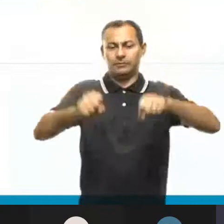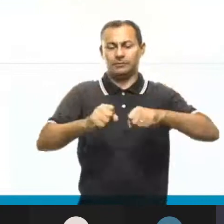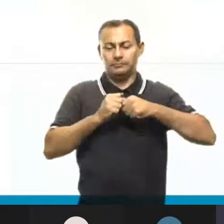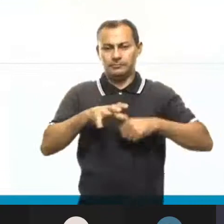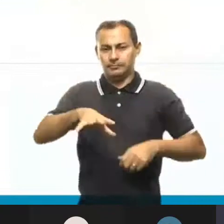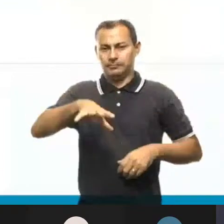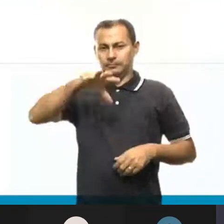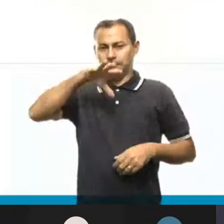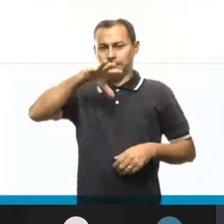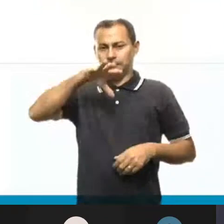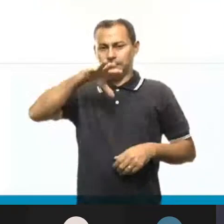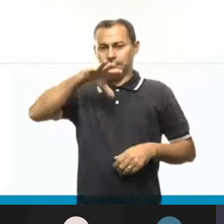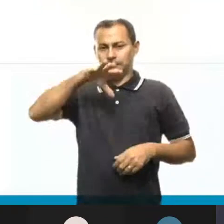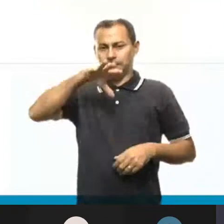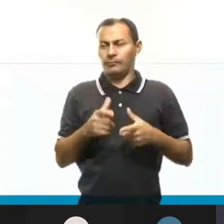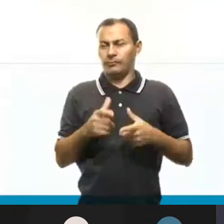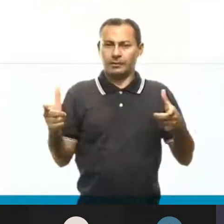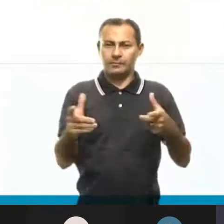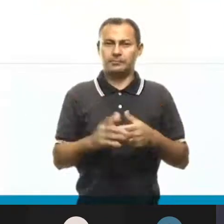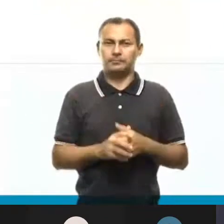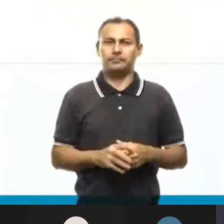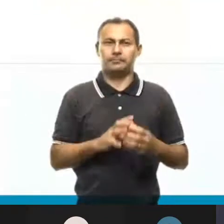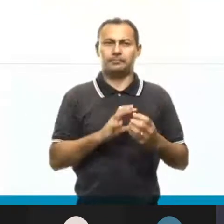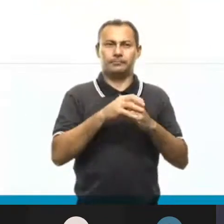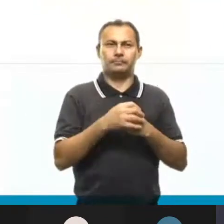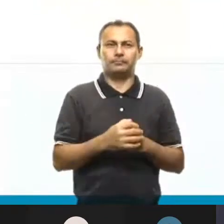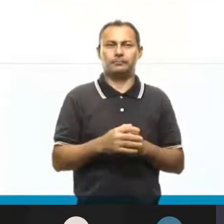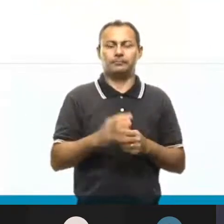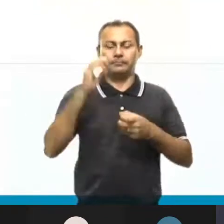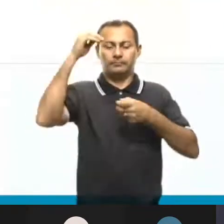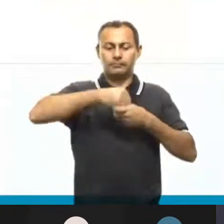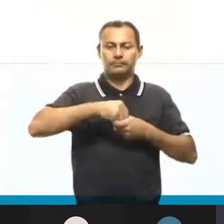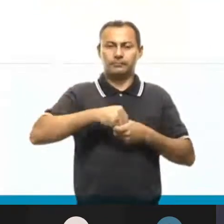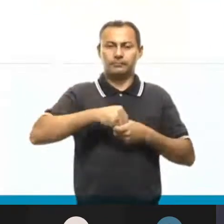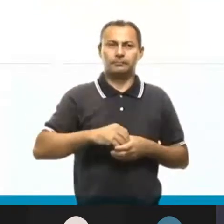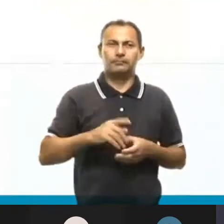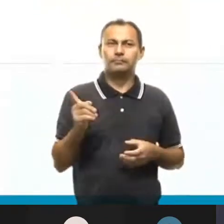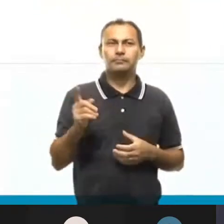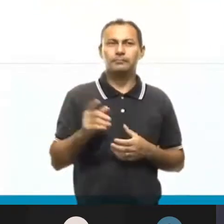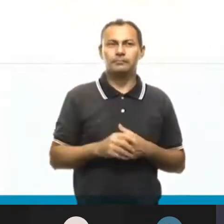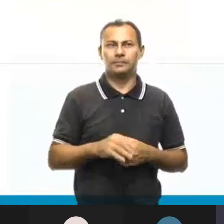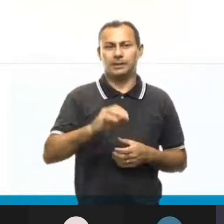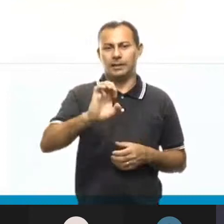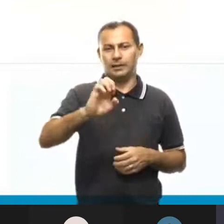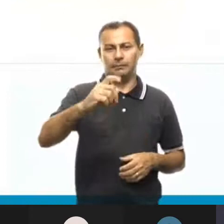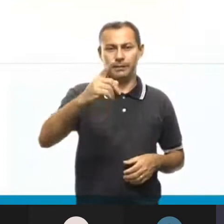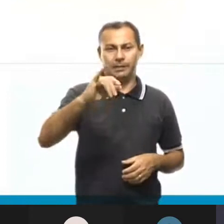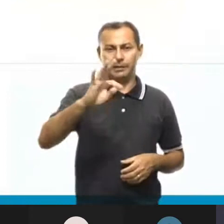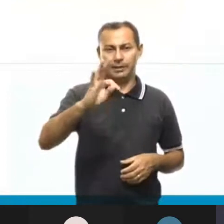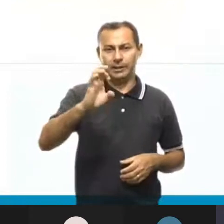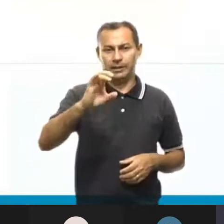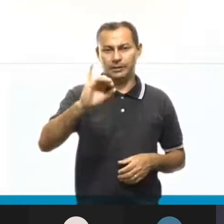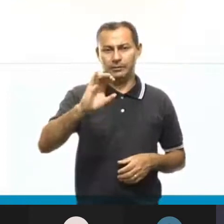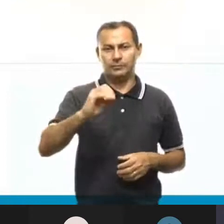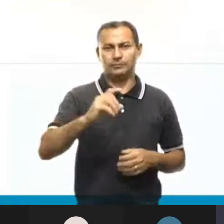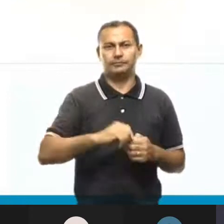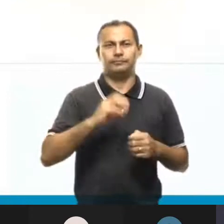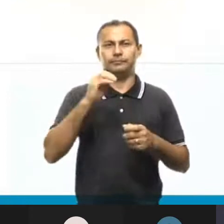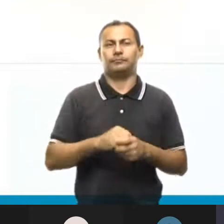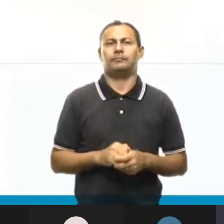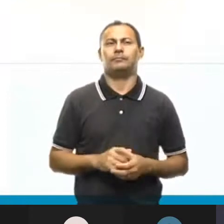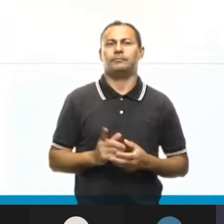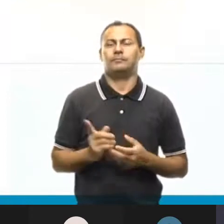respiratório, né? A maior parte dele é revestida internamente aí por esse epitélio, e esse epitélio, ele